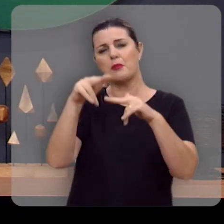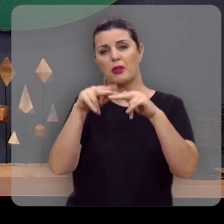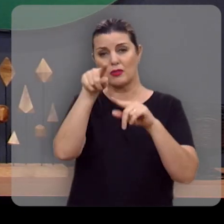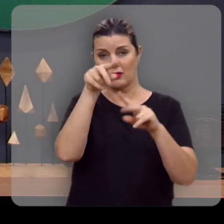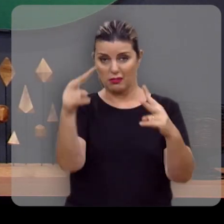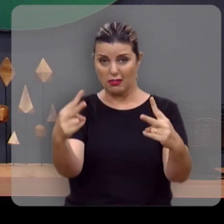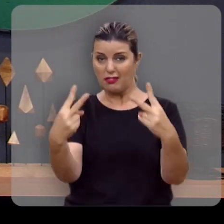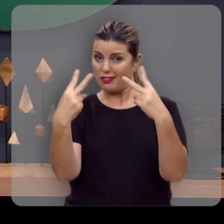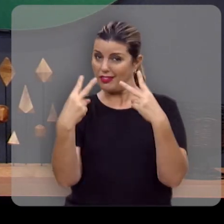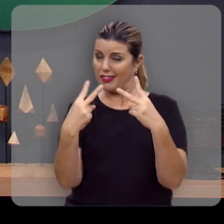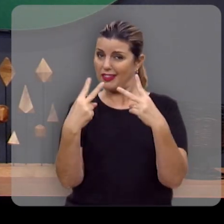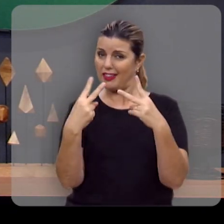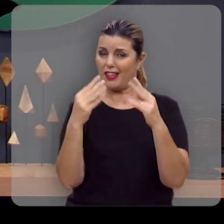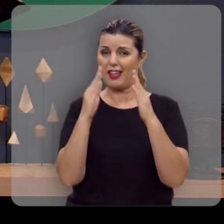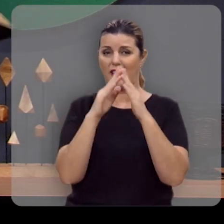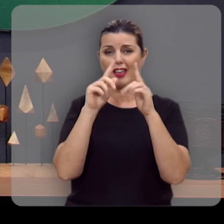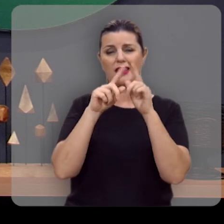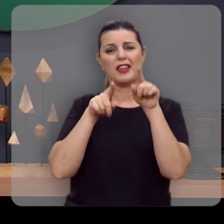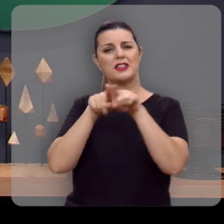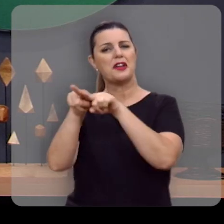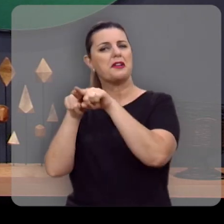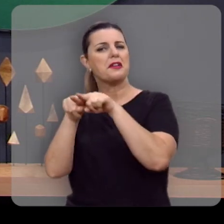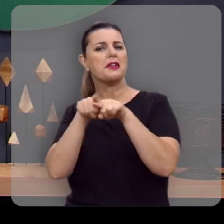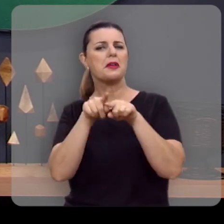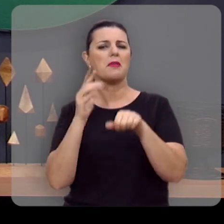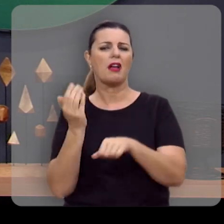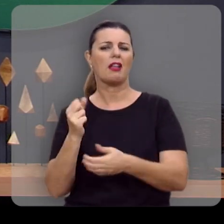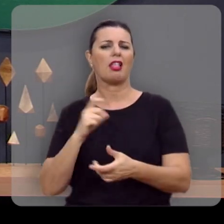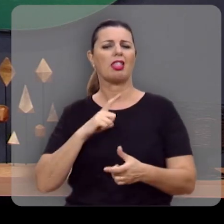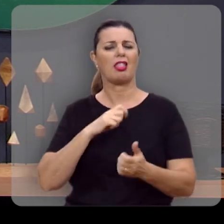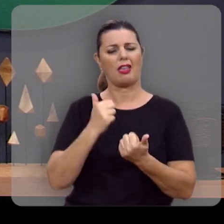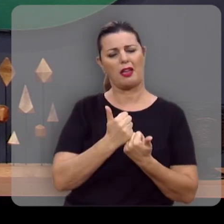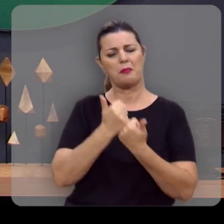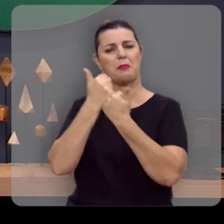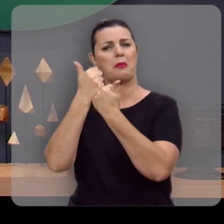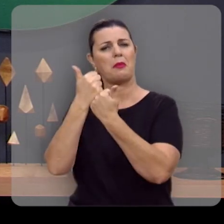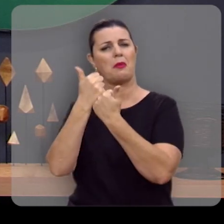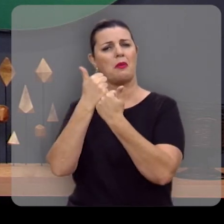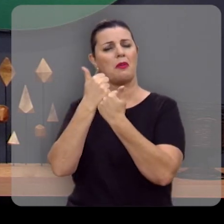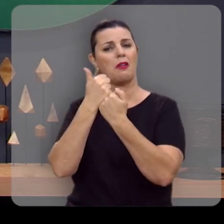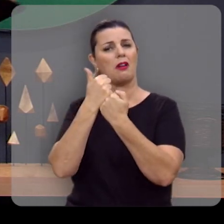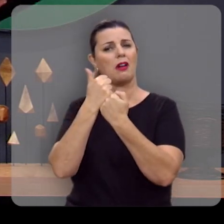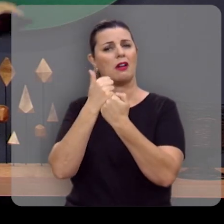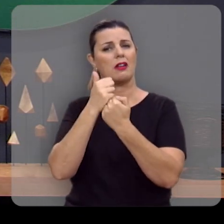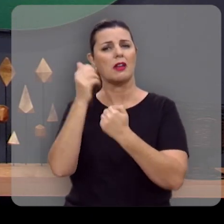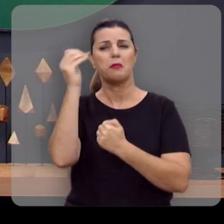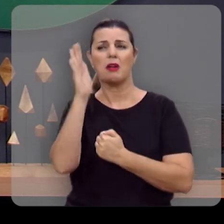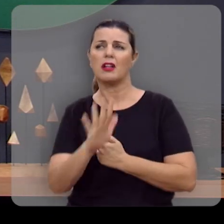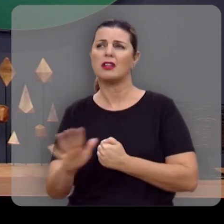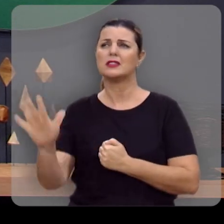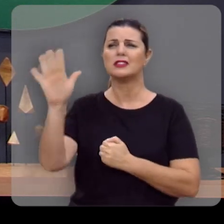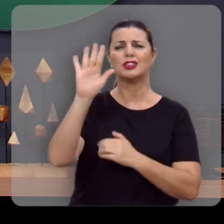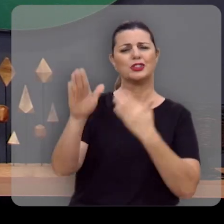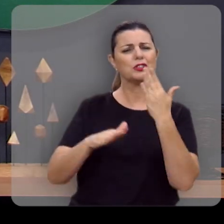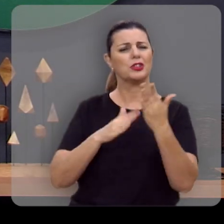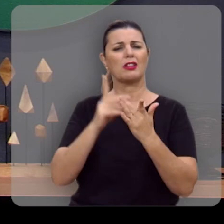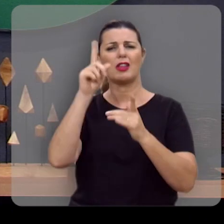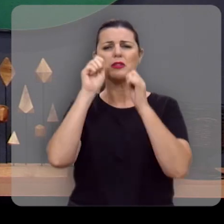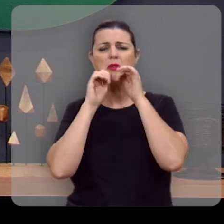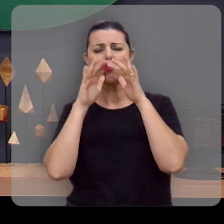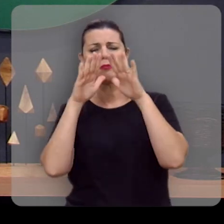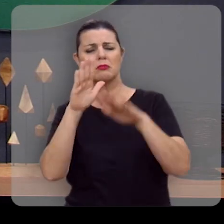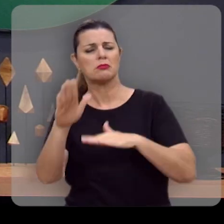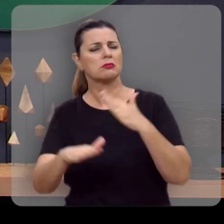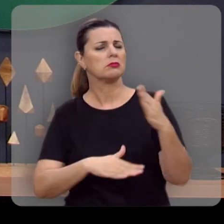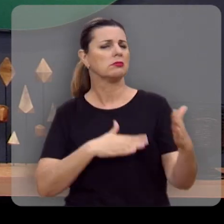sua audiência, às igrejas irmãs que têm nos apoiado por toda a nação brasileira. Deus abençoe